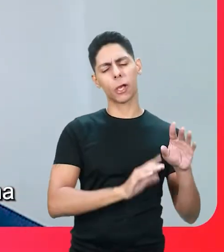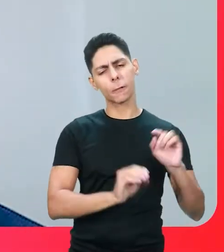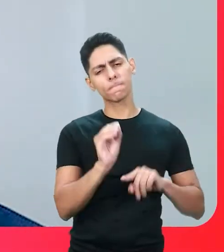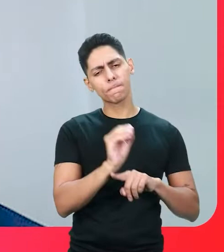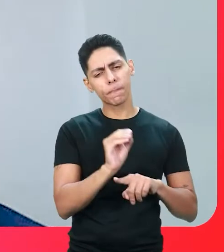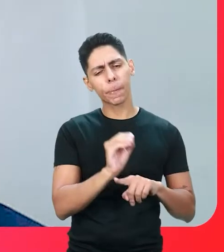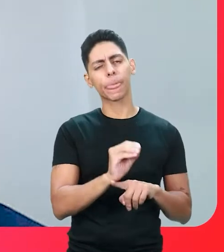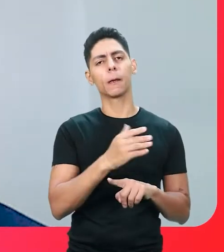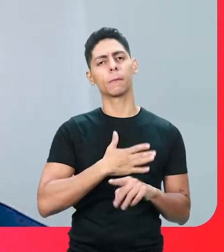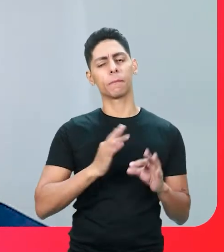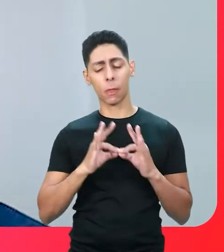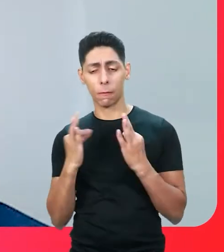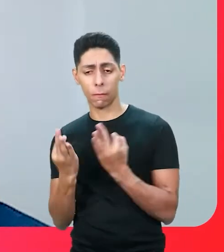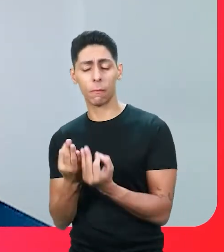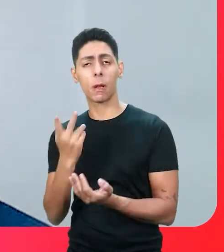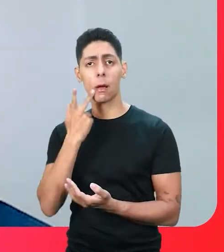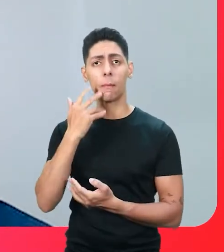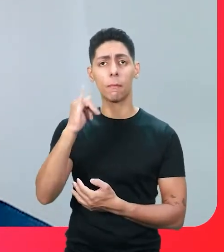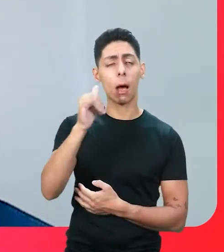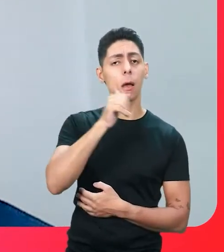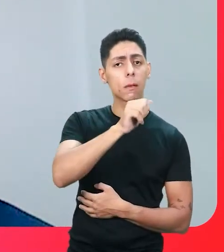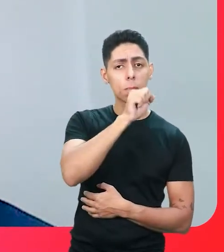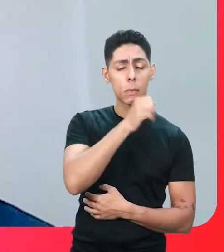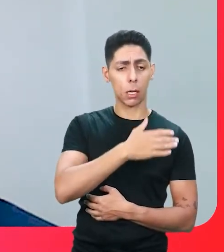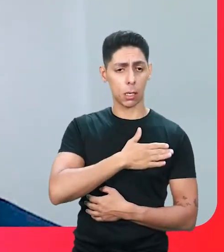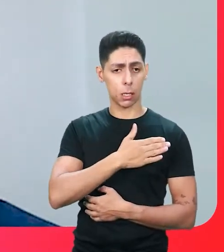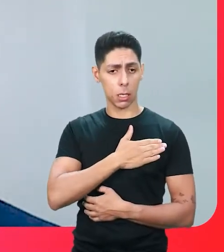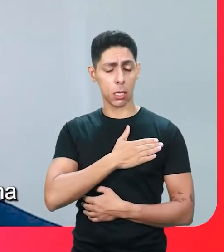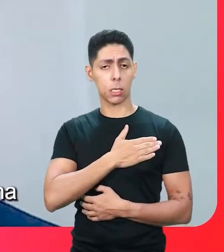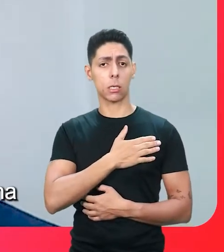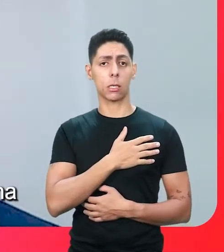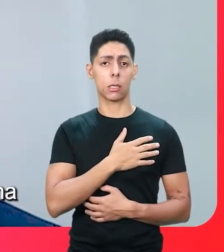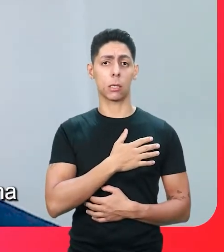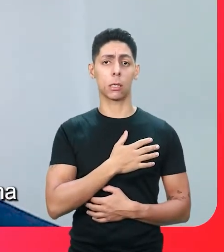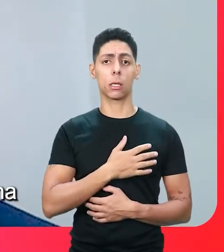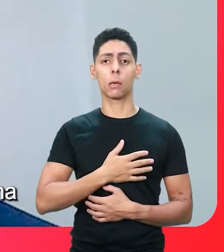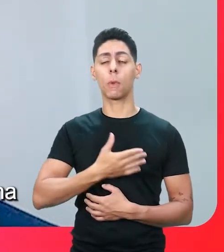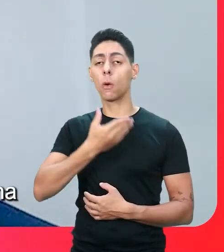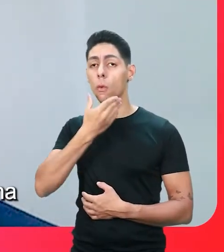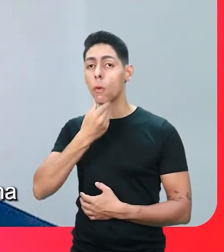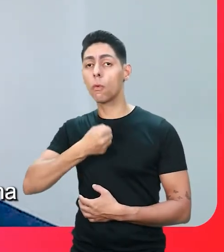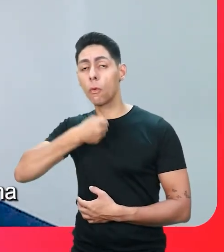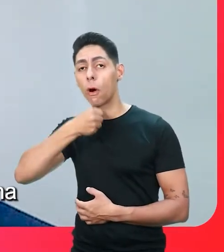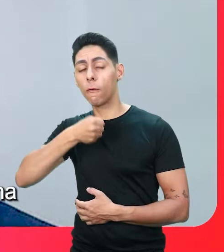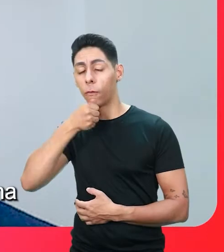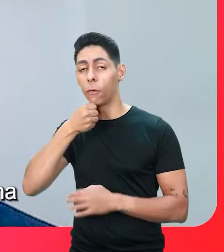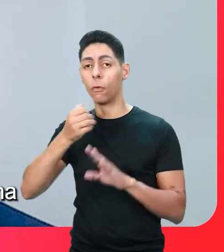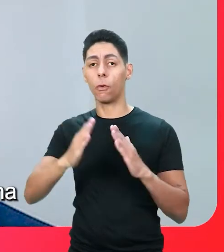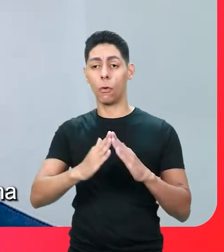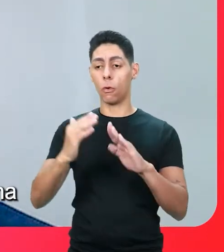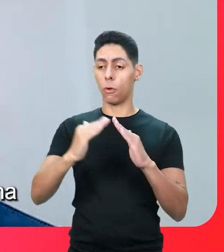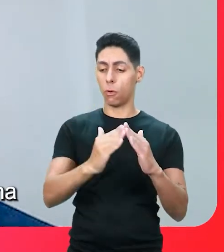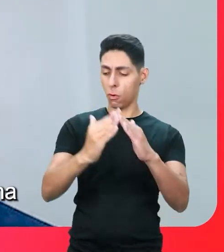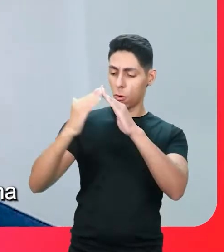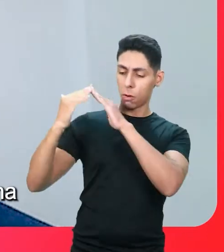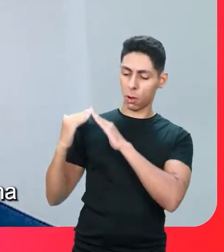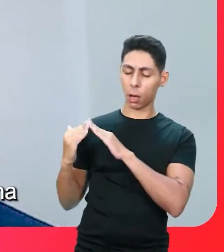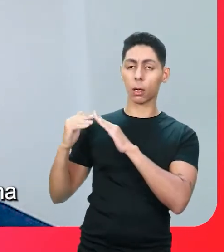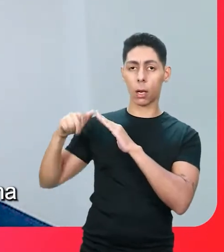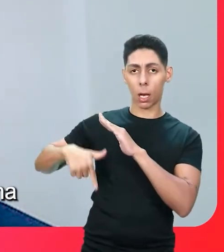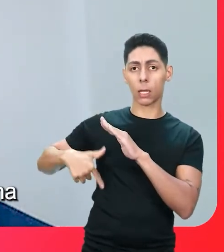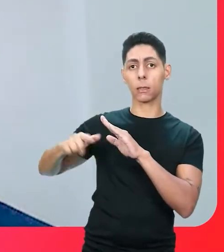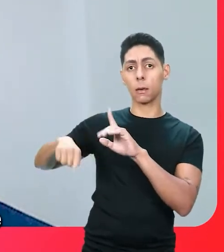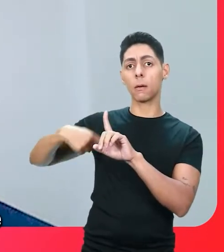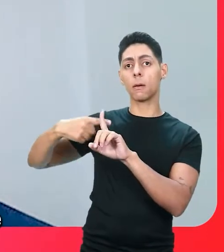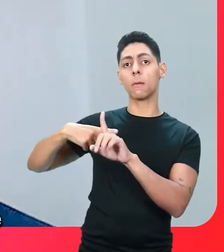e meu irmão, meu pai, minha mãe e eu na casa dos fundos, e meu avô materno, minha avó materna, vó Bel, vó Carmela e meu irmão,